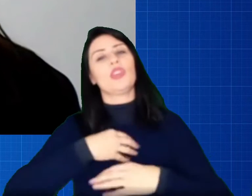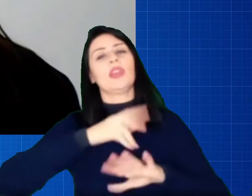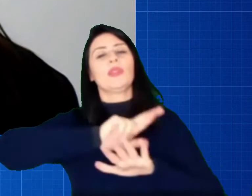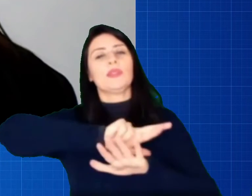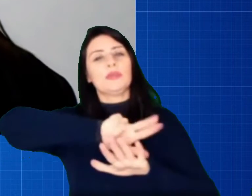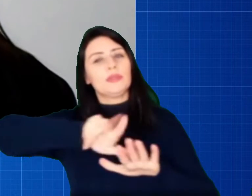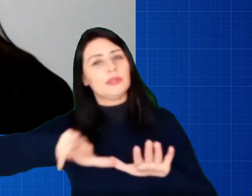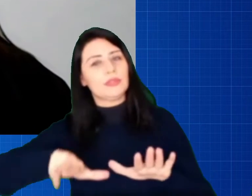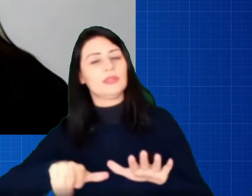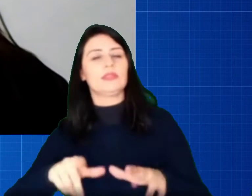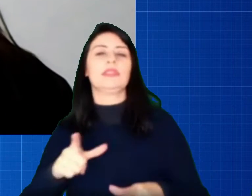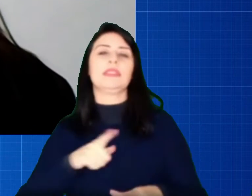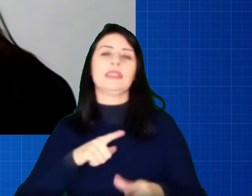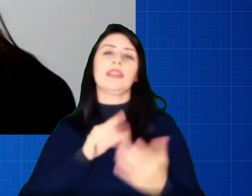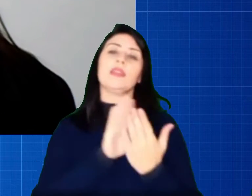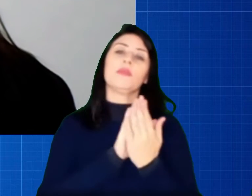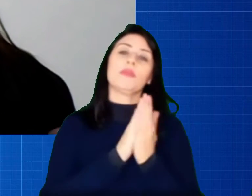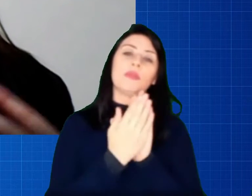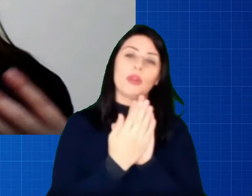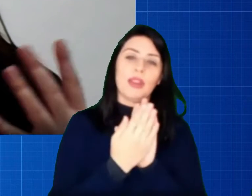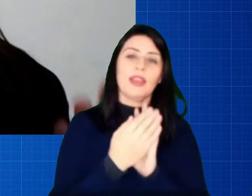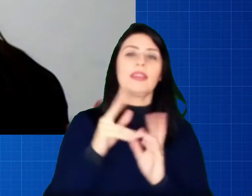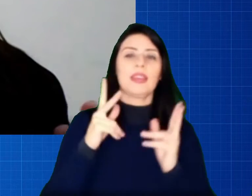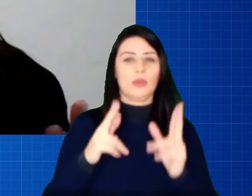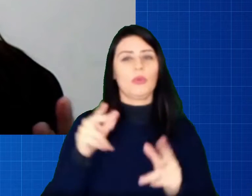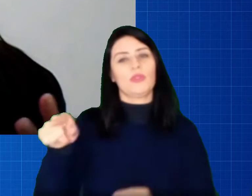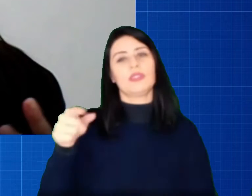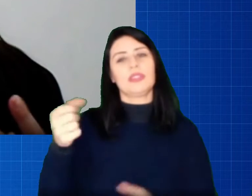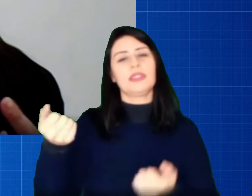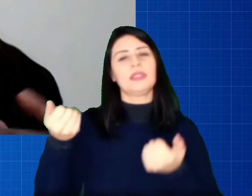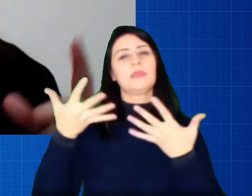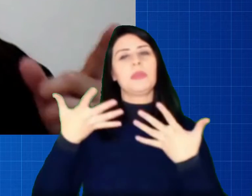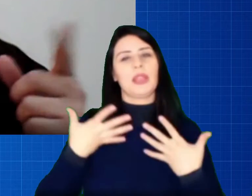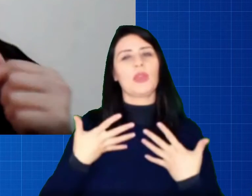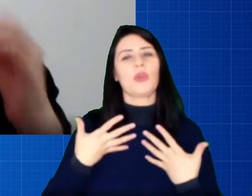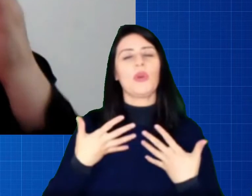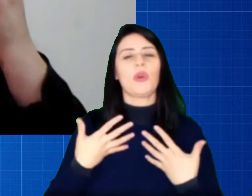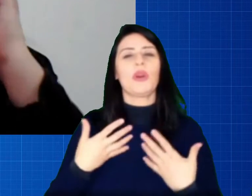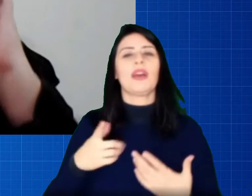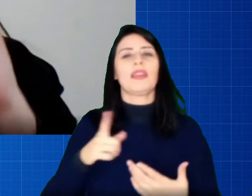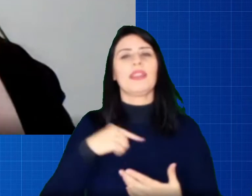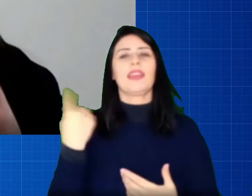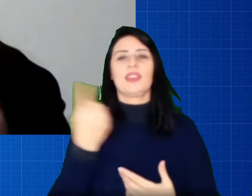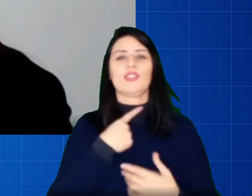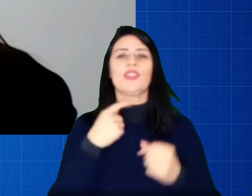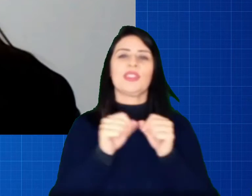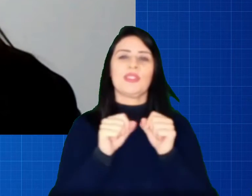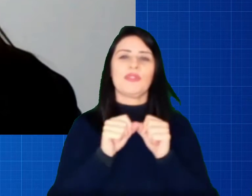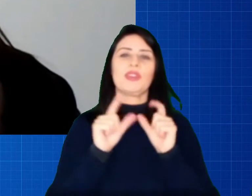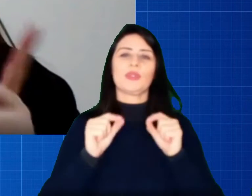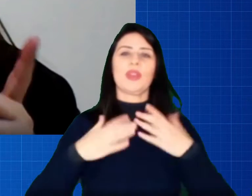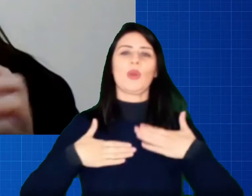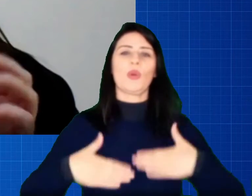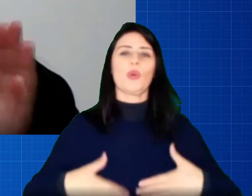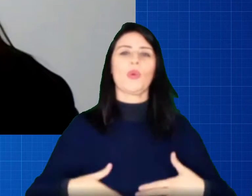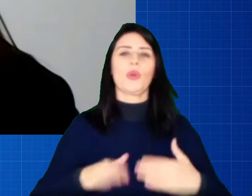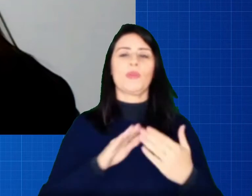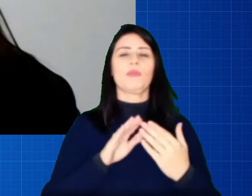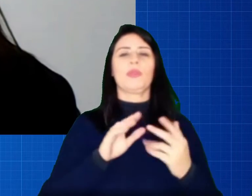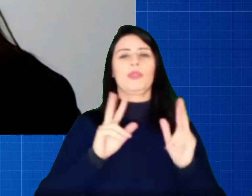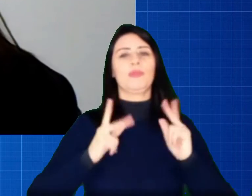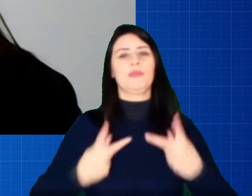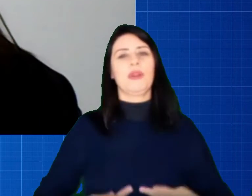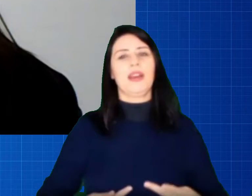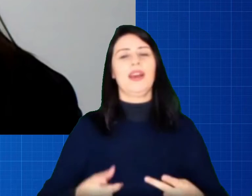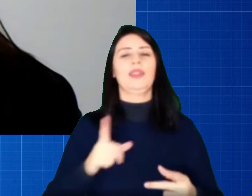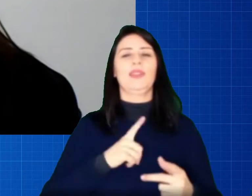violência. Então, como é importante trabalhar isso de diversas formas, né? Essa questão da bonequinha que a Tilly